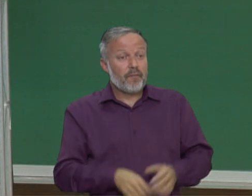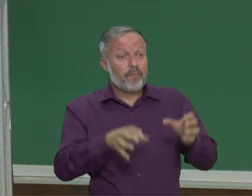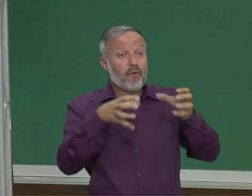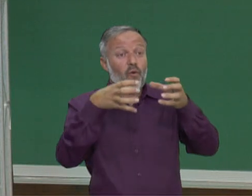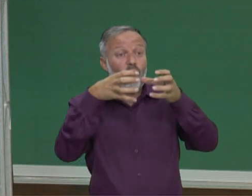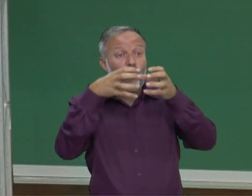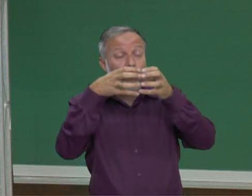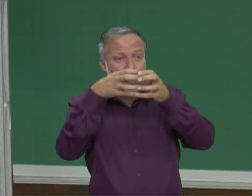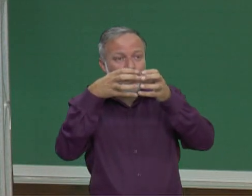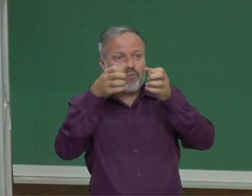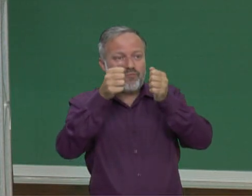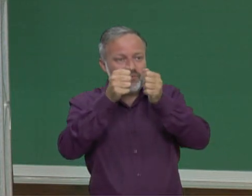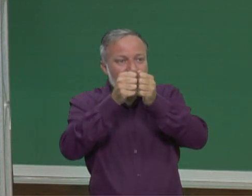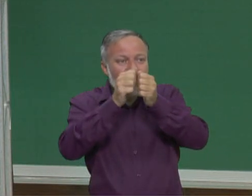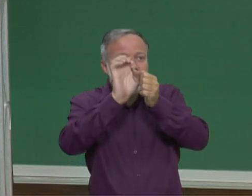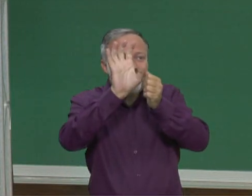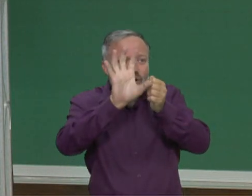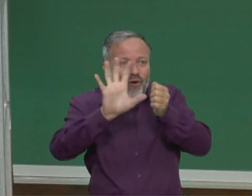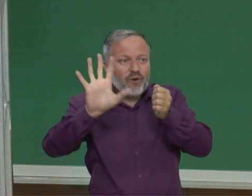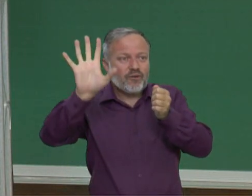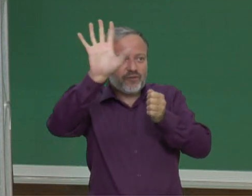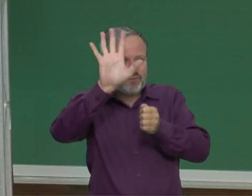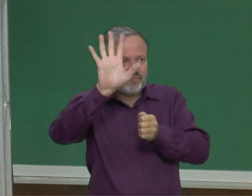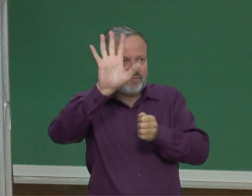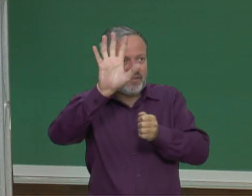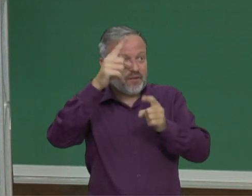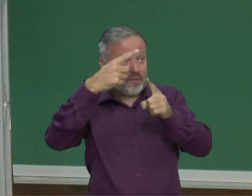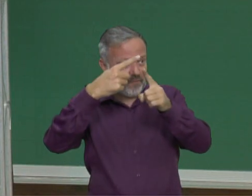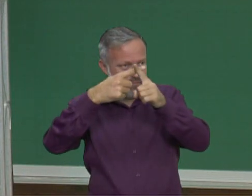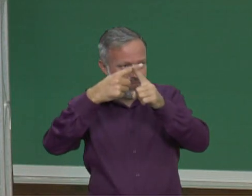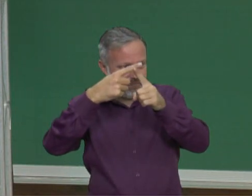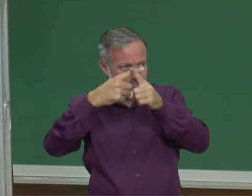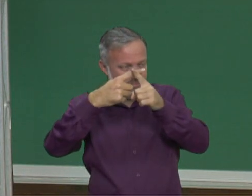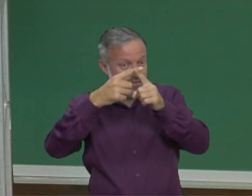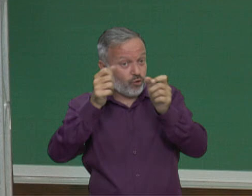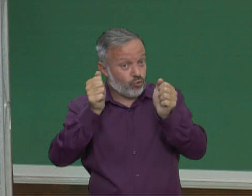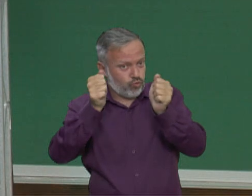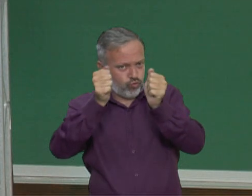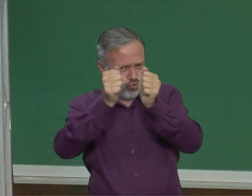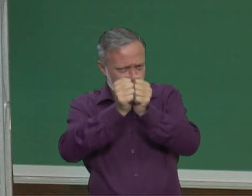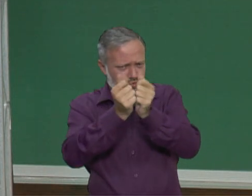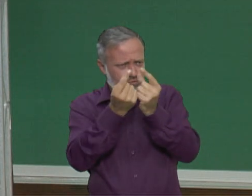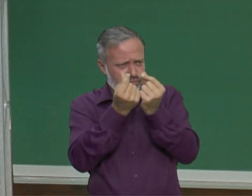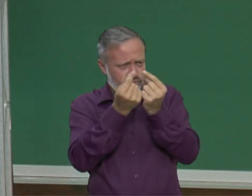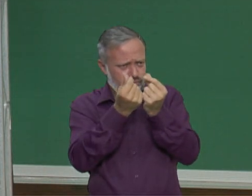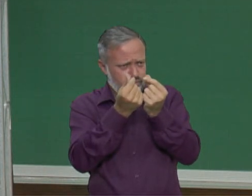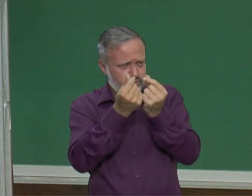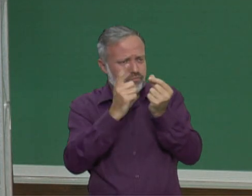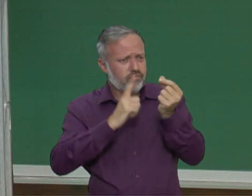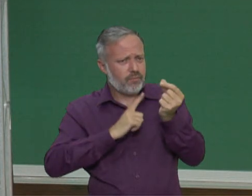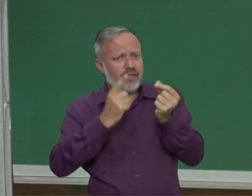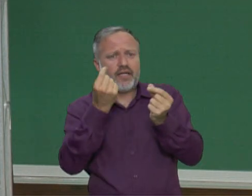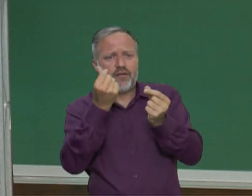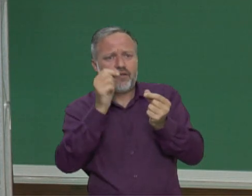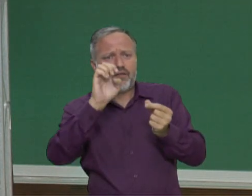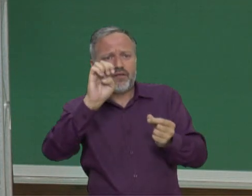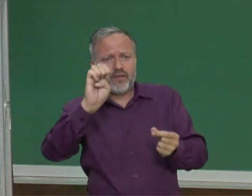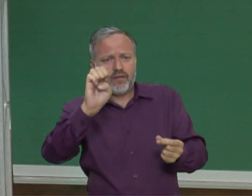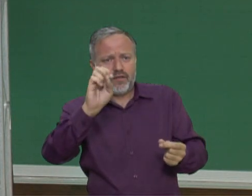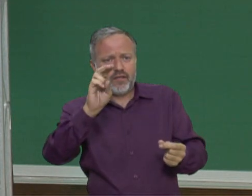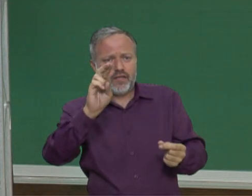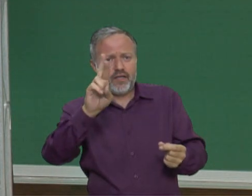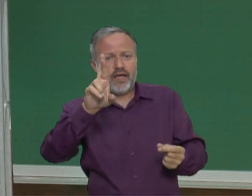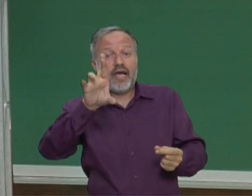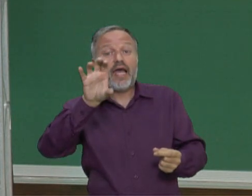União Europeia, claro, né? Por quê? Ela possui aquela união conjunta economicamente e possui o euro, tá? Então, a